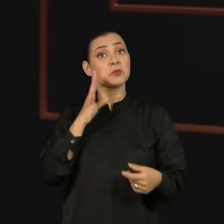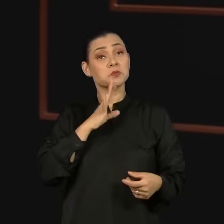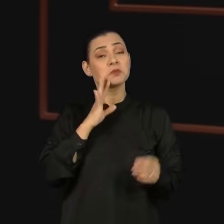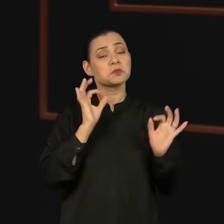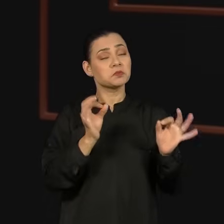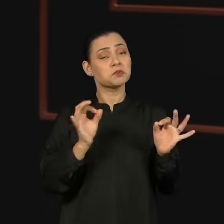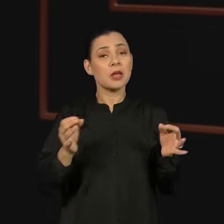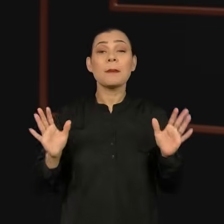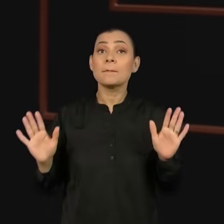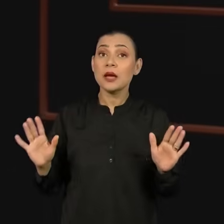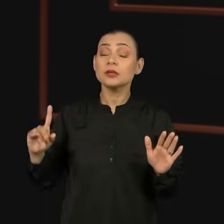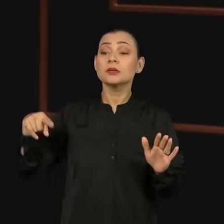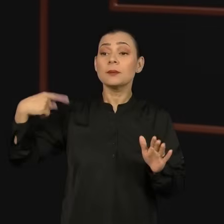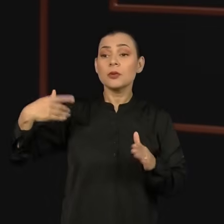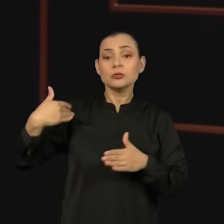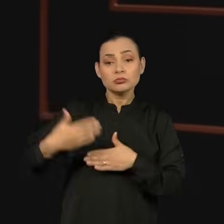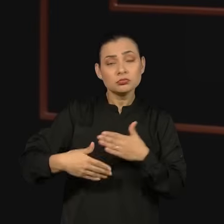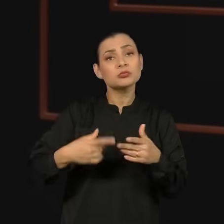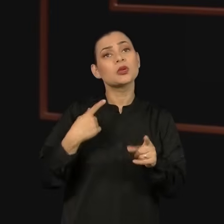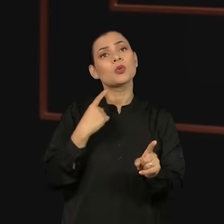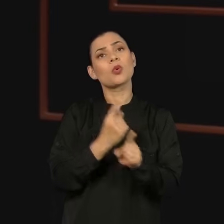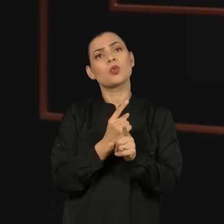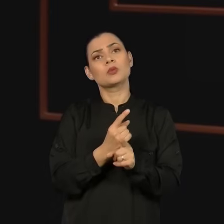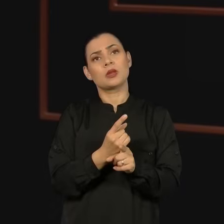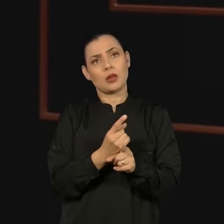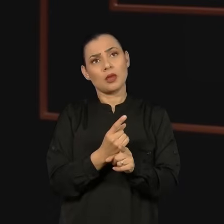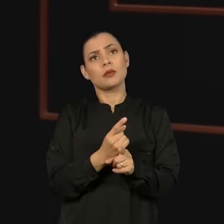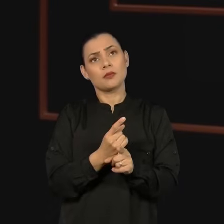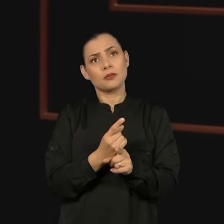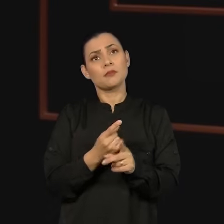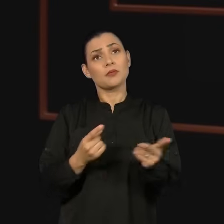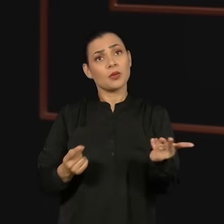E aí eu encontrei com eles